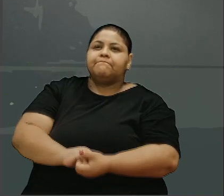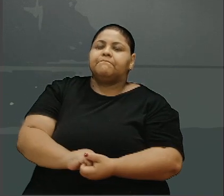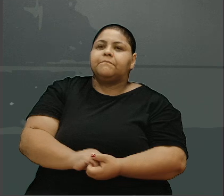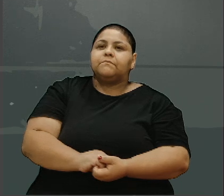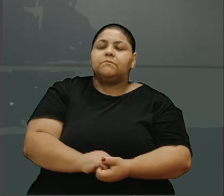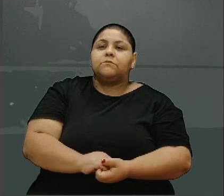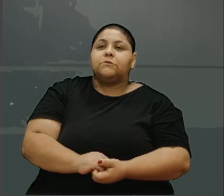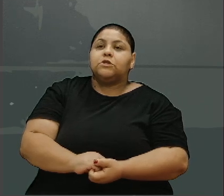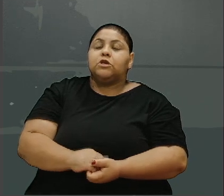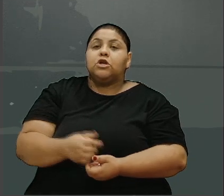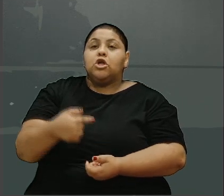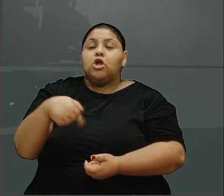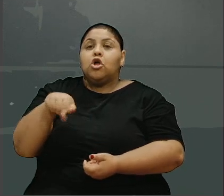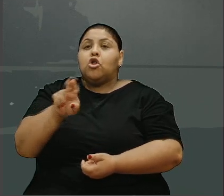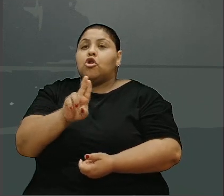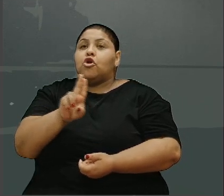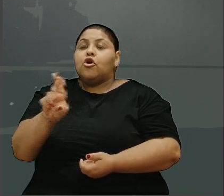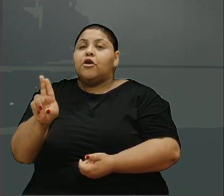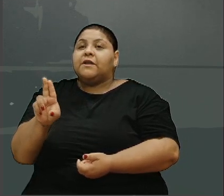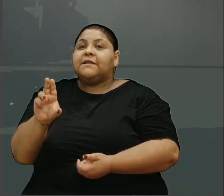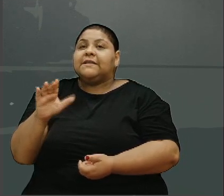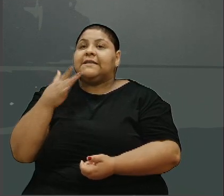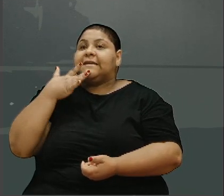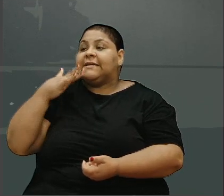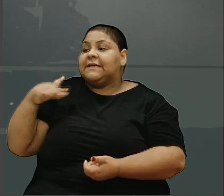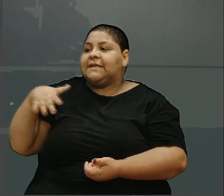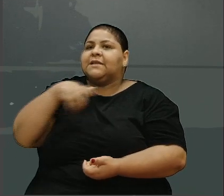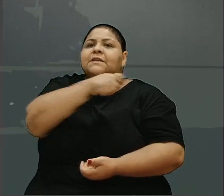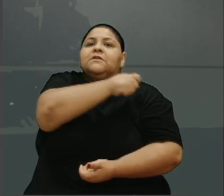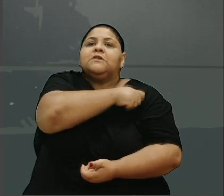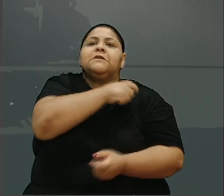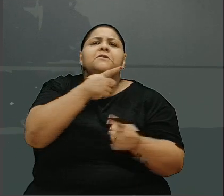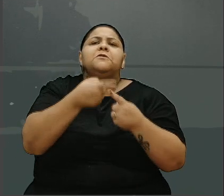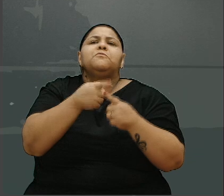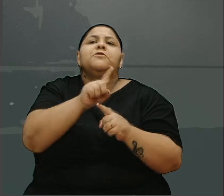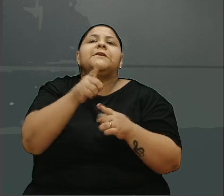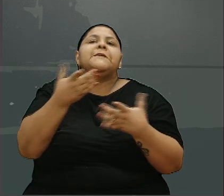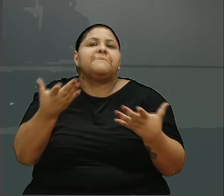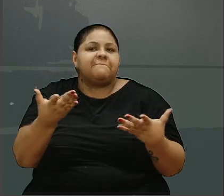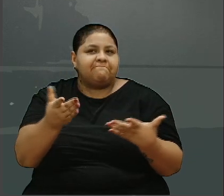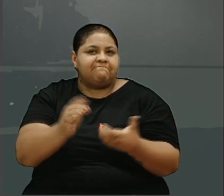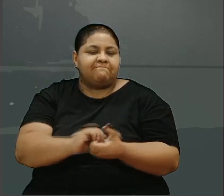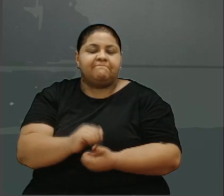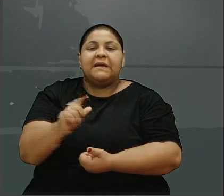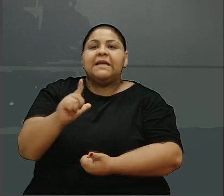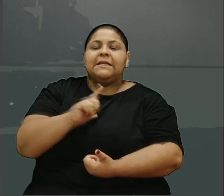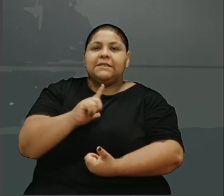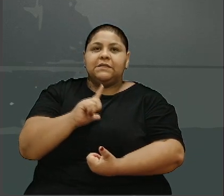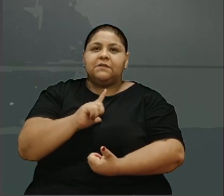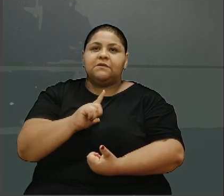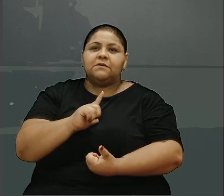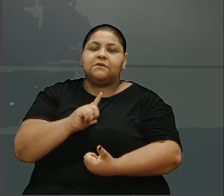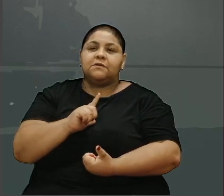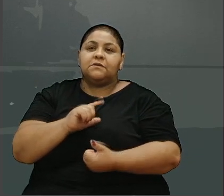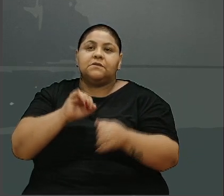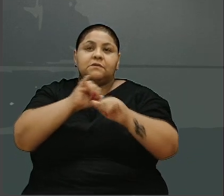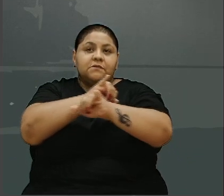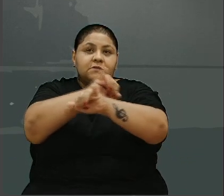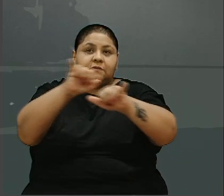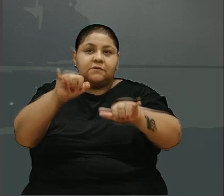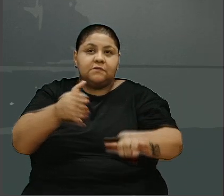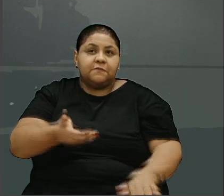Nós chamamos de crianças estudantes, por que não? Então, nós temos aí dados de